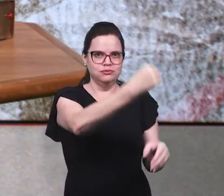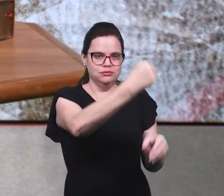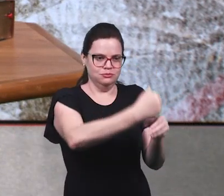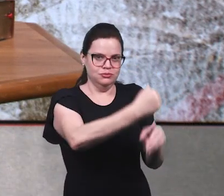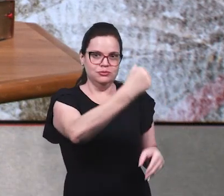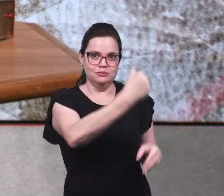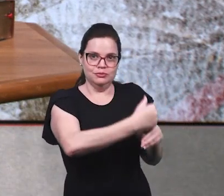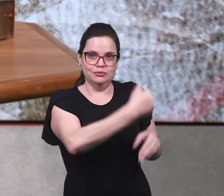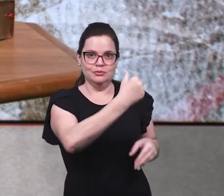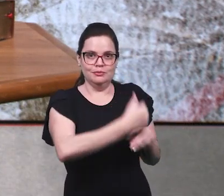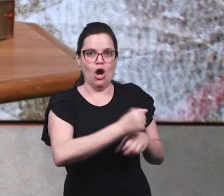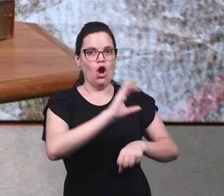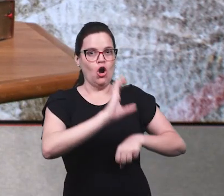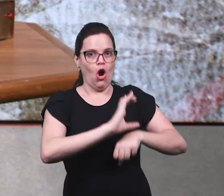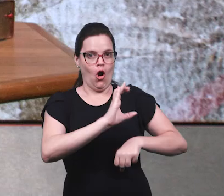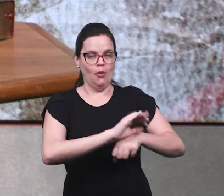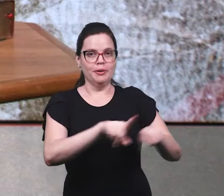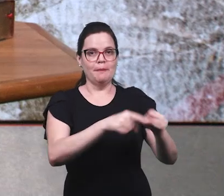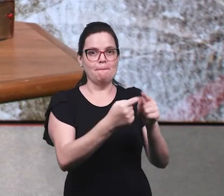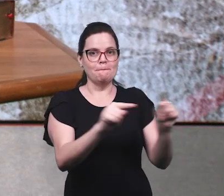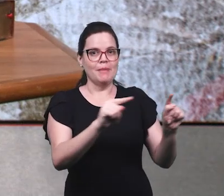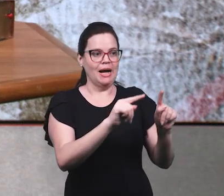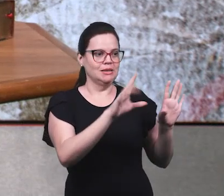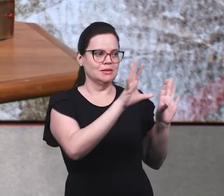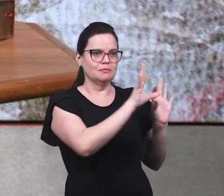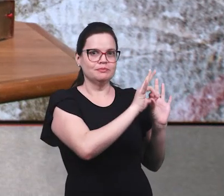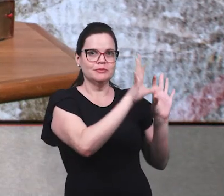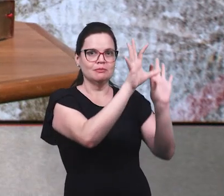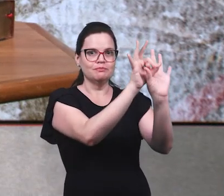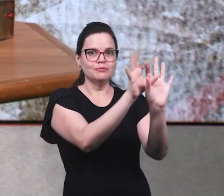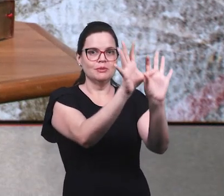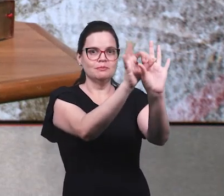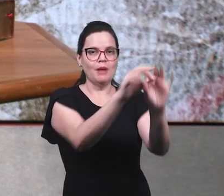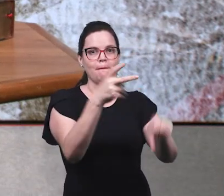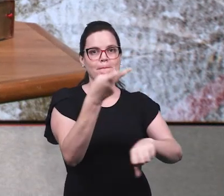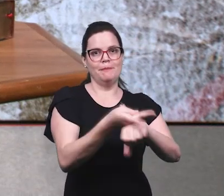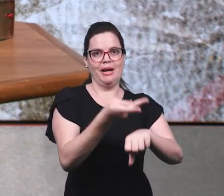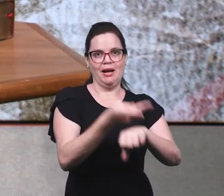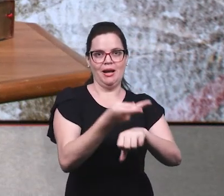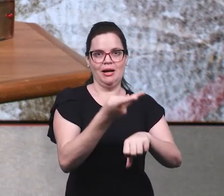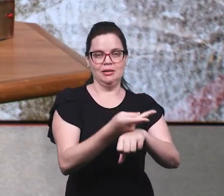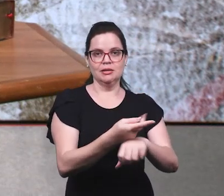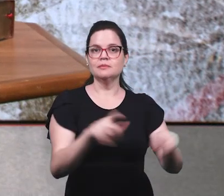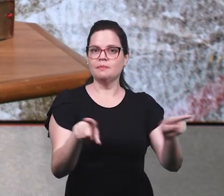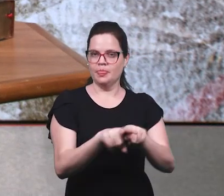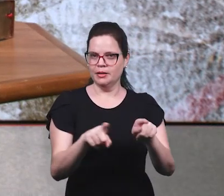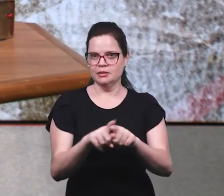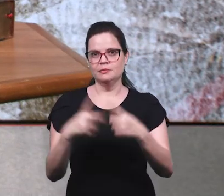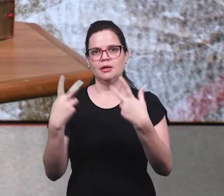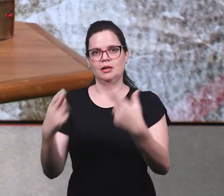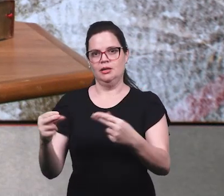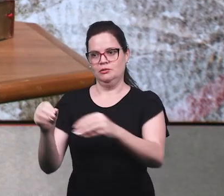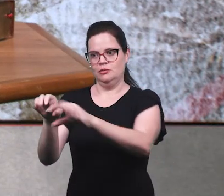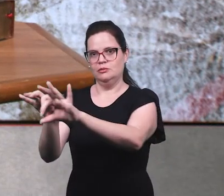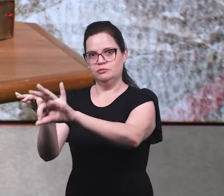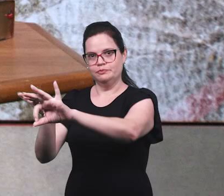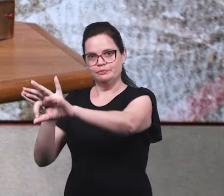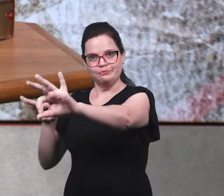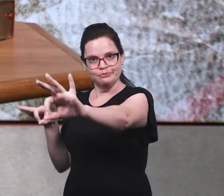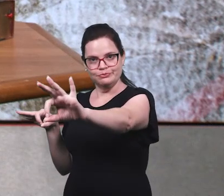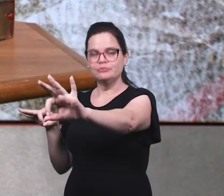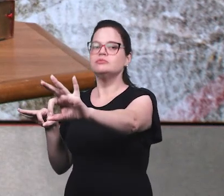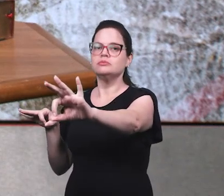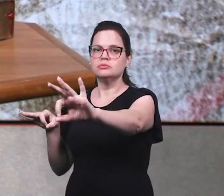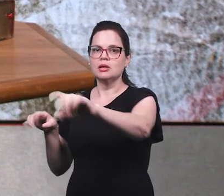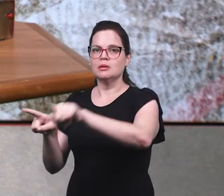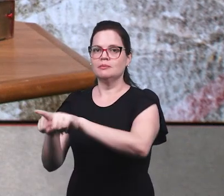prata. Assim também, do lado do norte, as cortinas na longura serão de 100 côvados